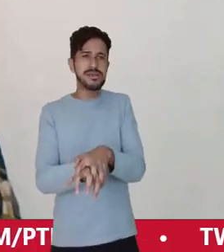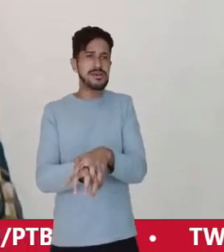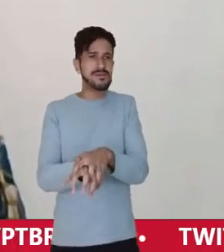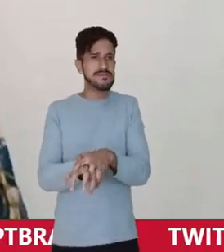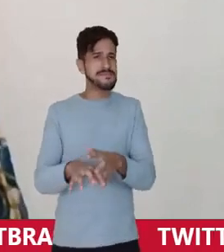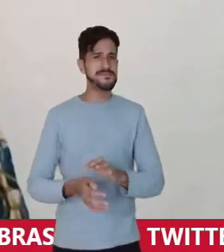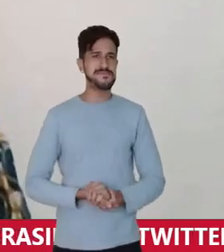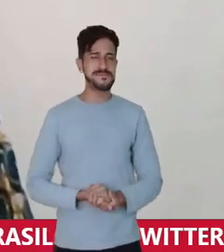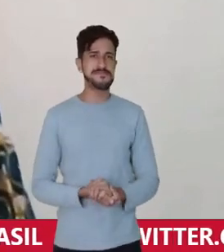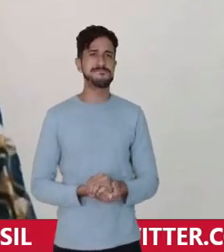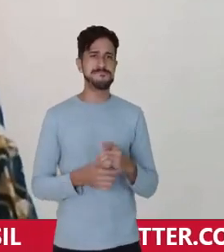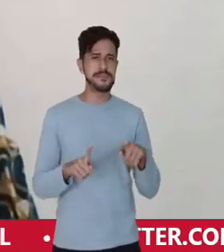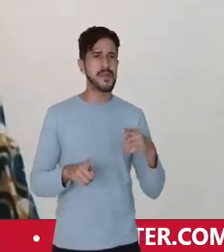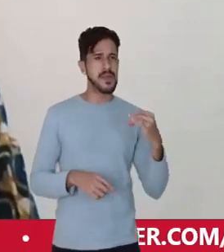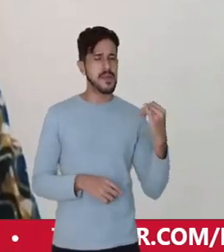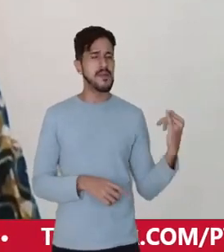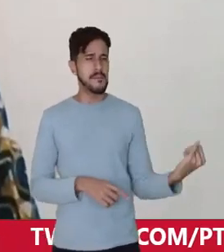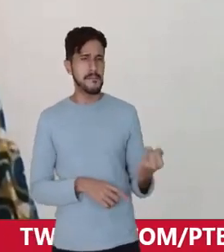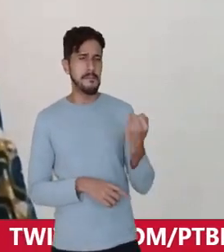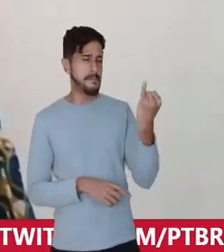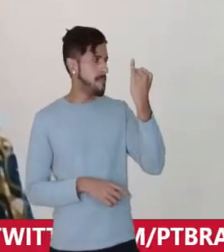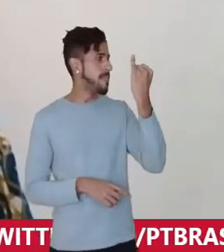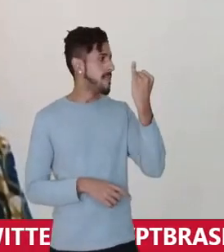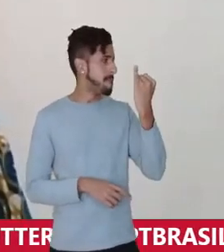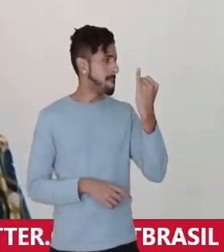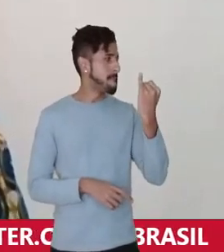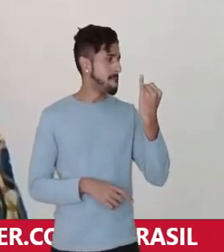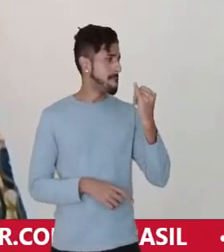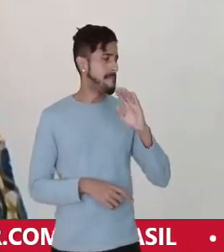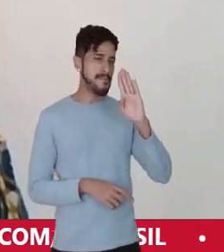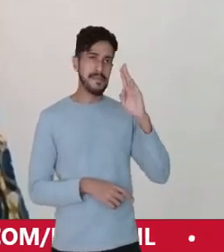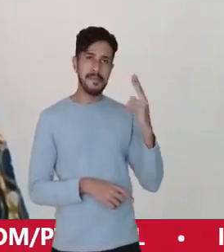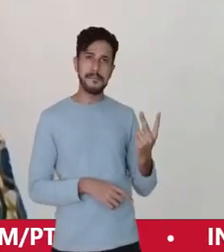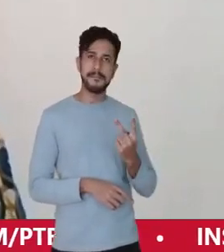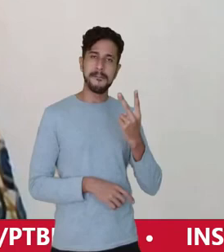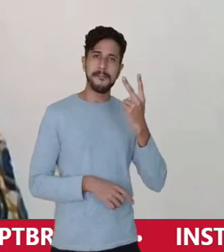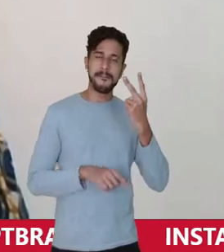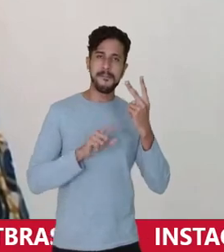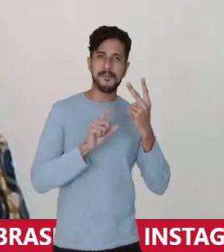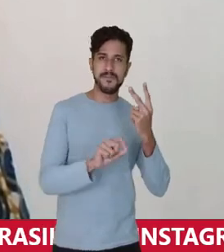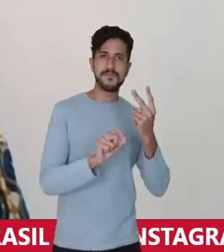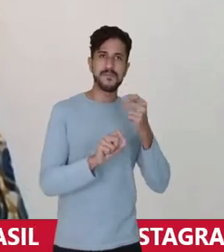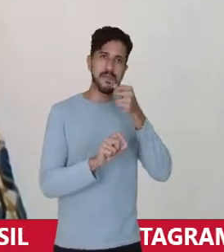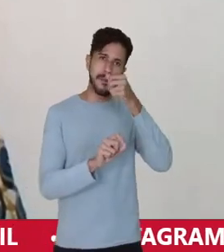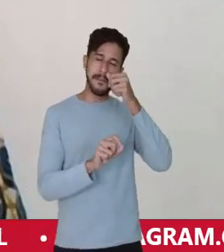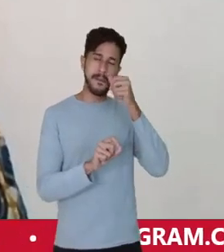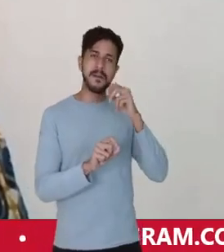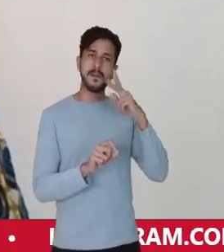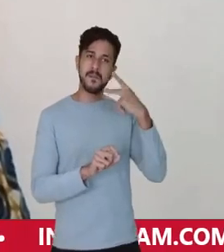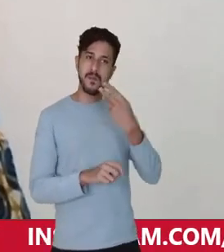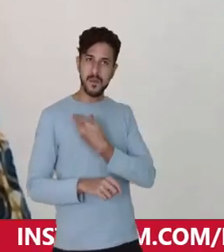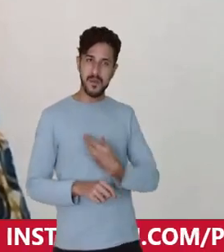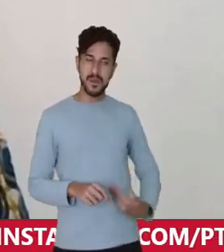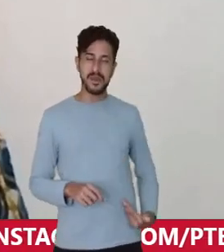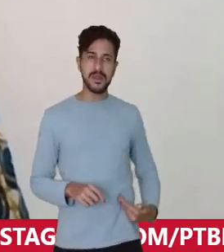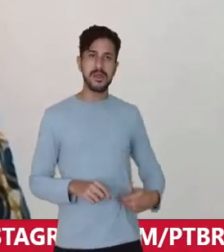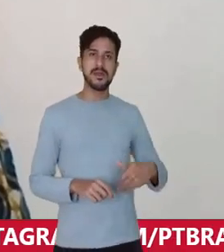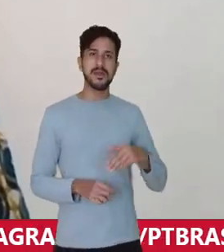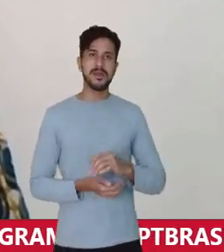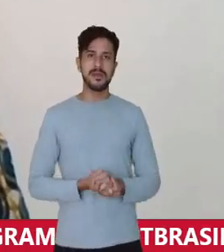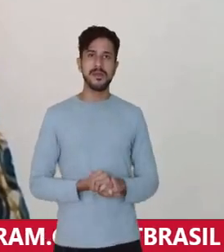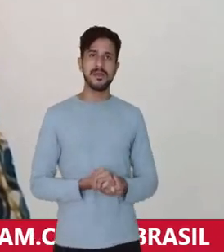Então, protagonizar, priorizar as crianças negras nas pautas, nas políticas públicas, nas